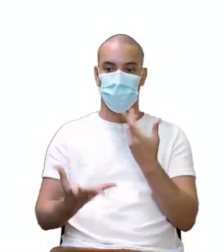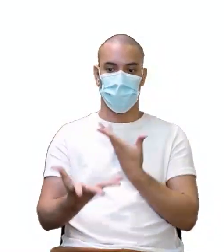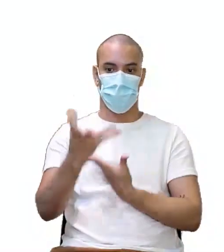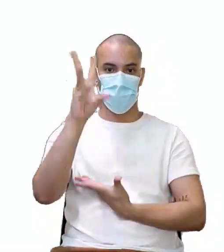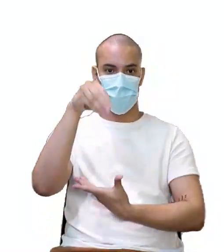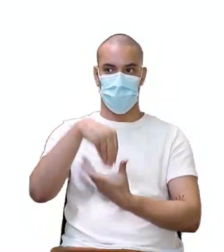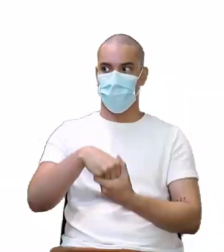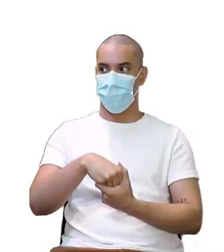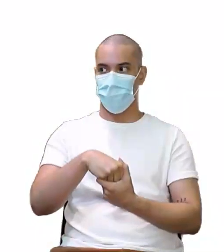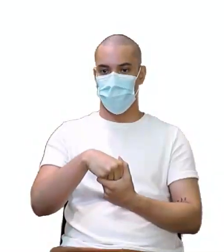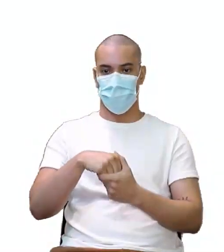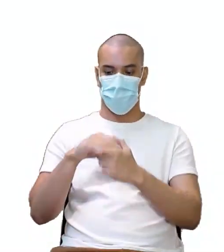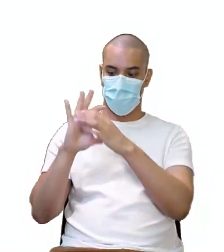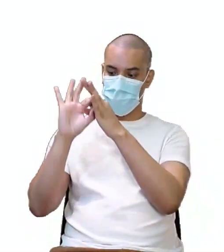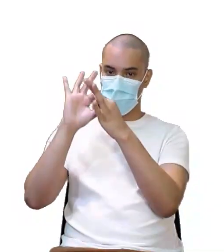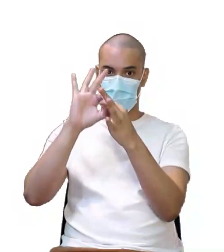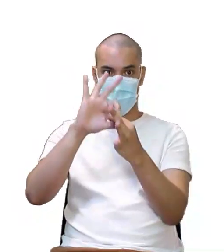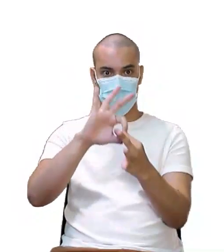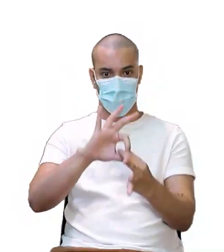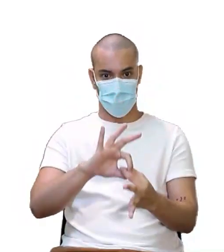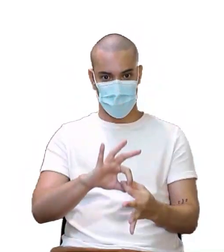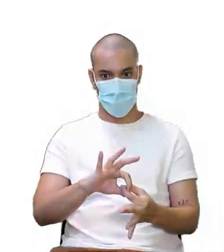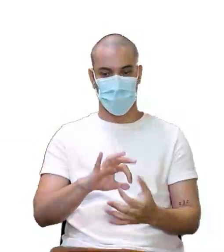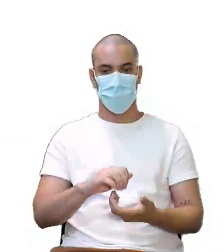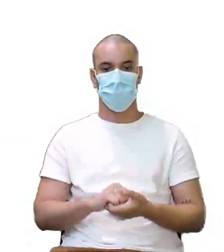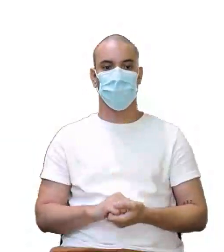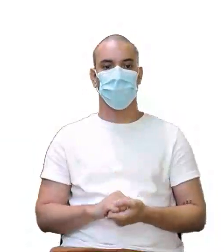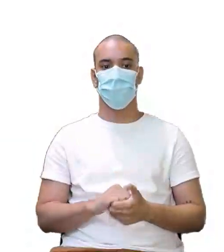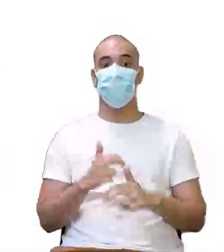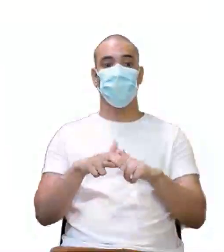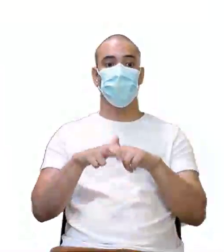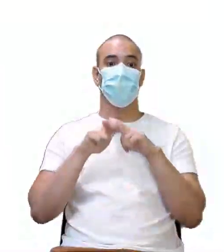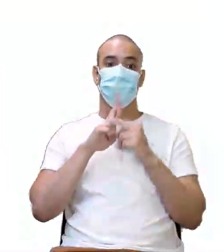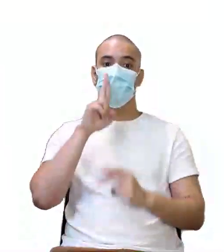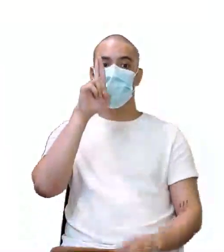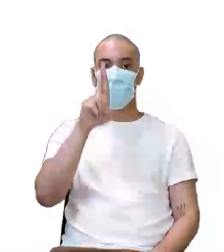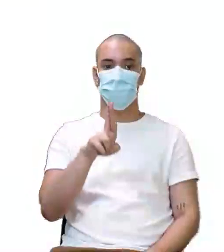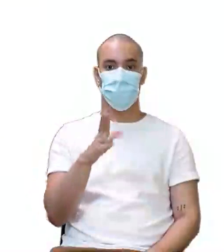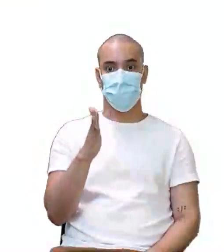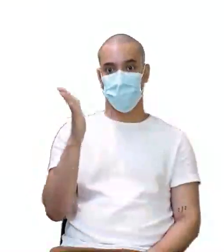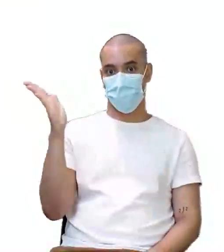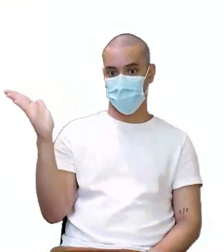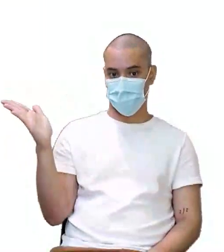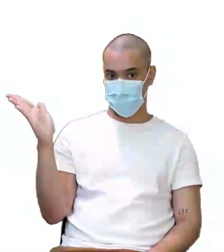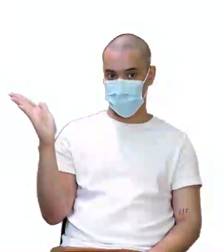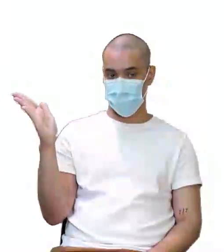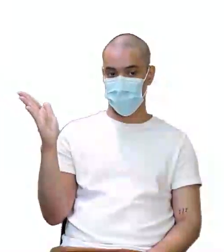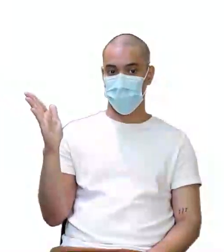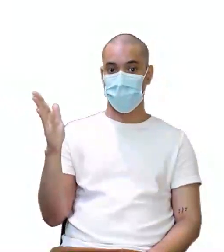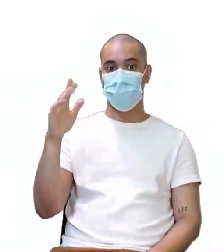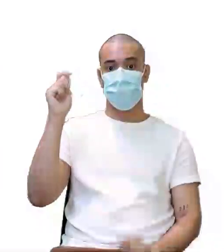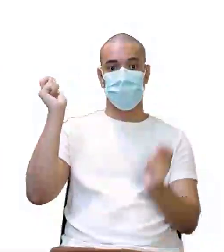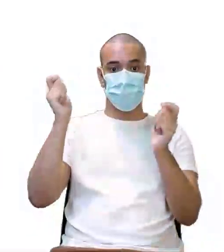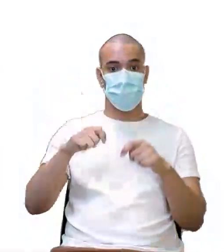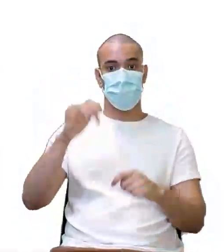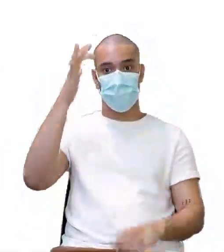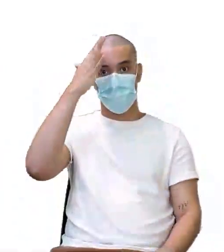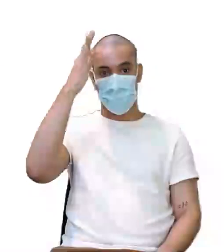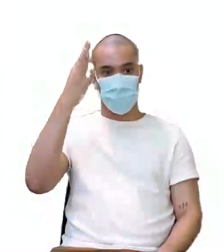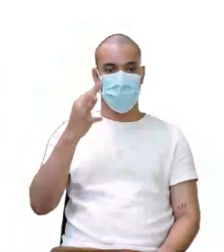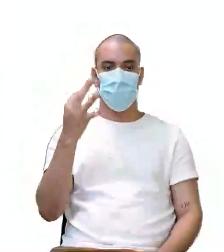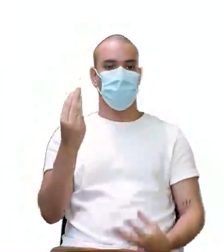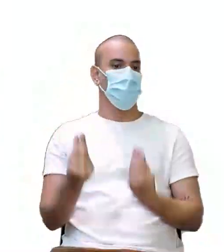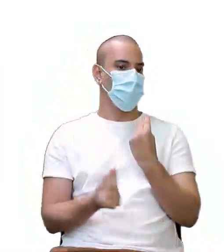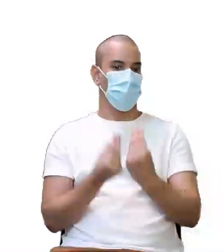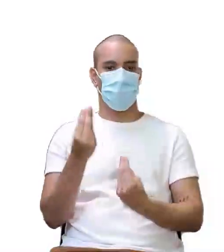dentro do contexto ecológico. Então, a ecologia nos permite compreender como os